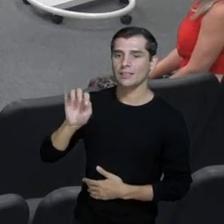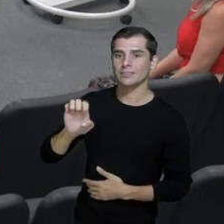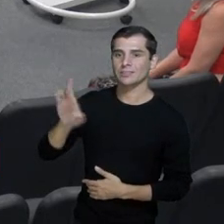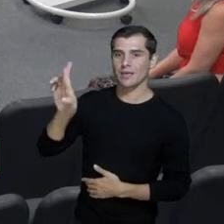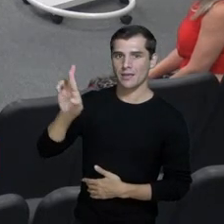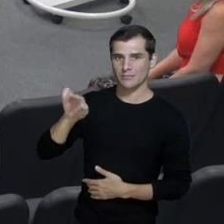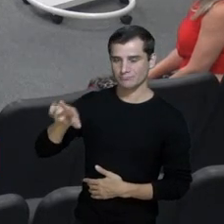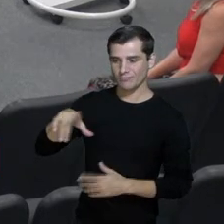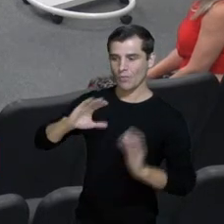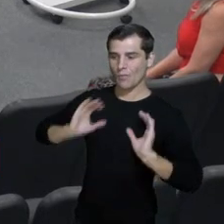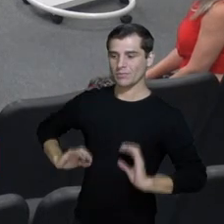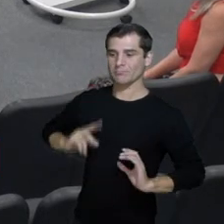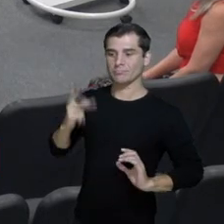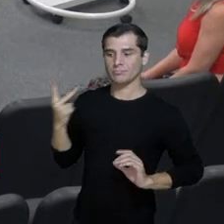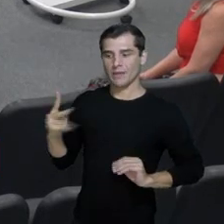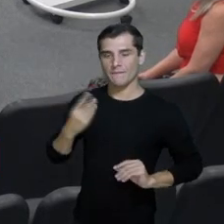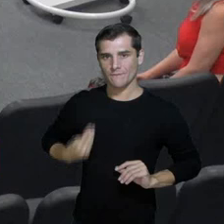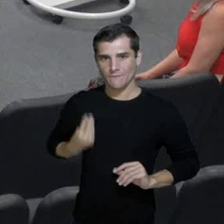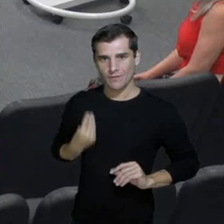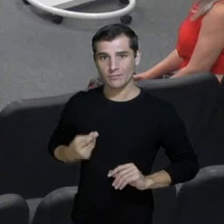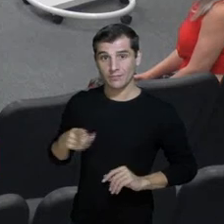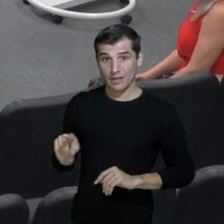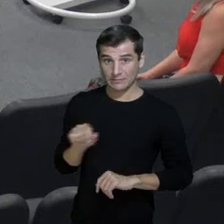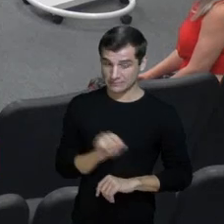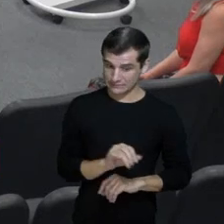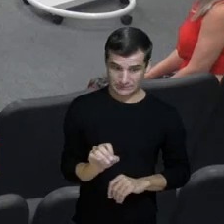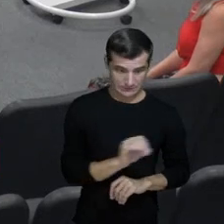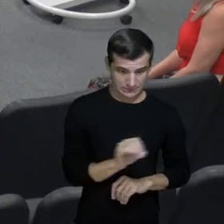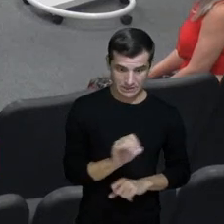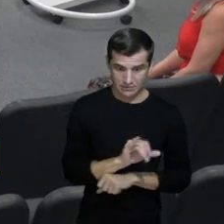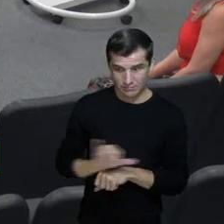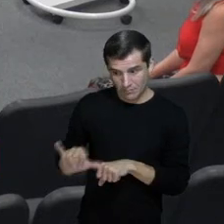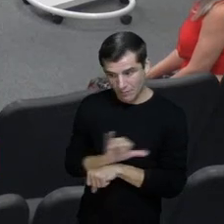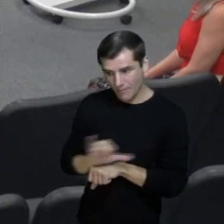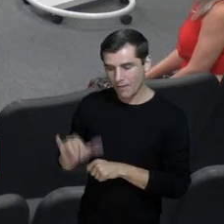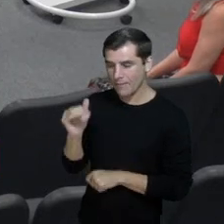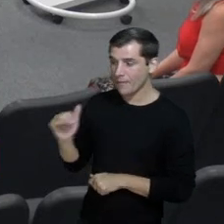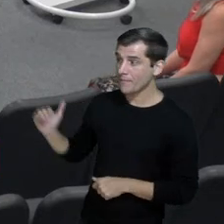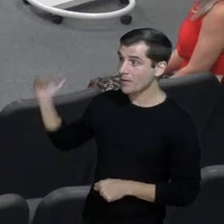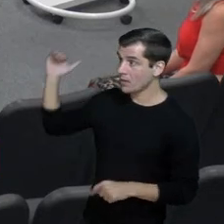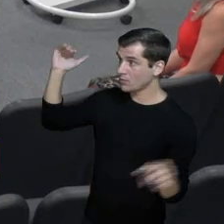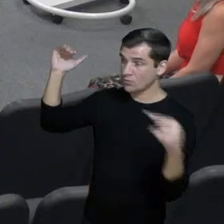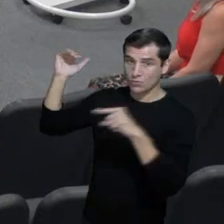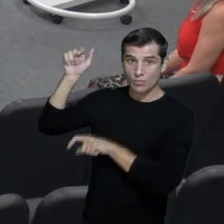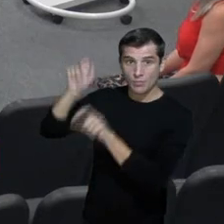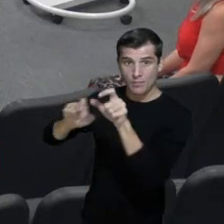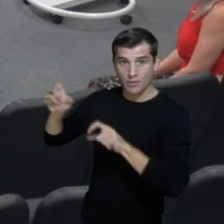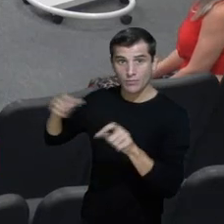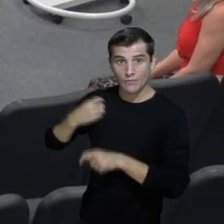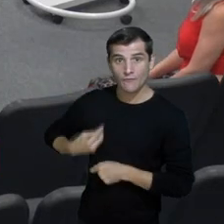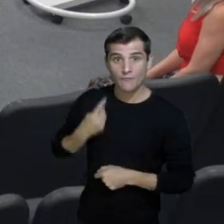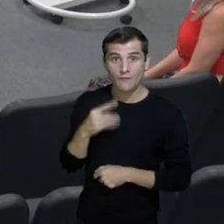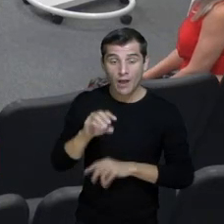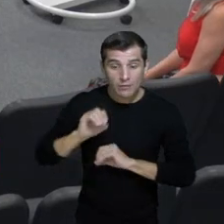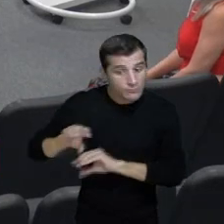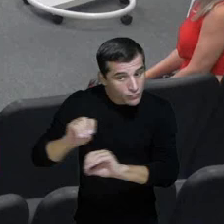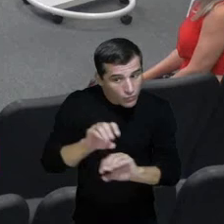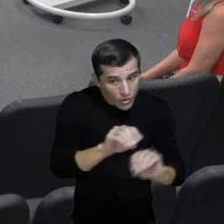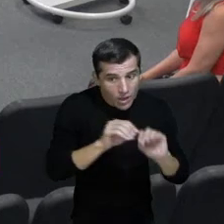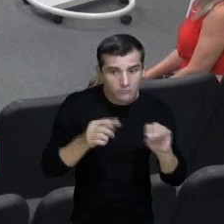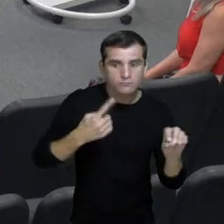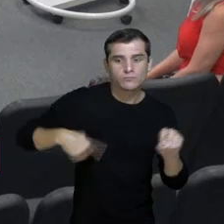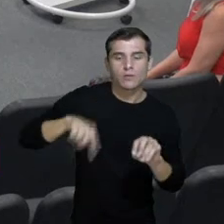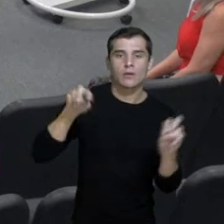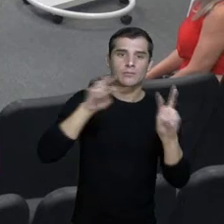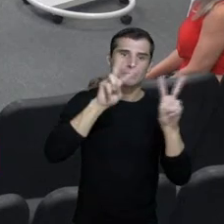ferramentas depois das pessoas terem se tornado adultas né aqui a gente tá falando de educação geralmente para crianças mas